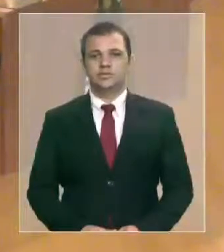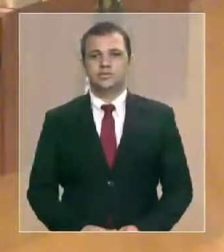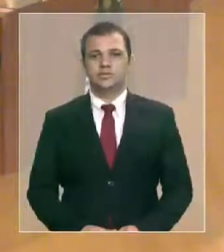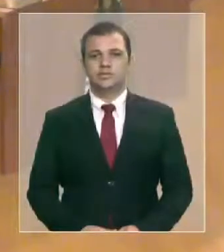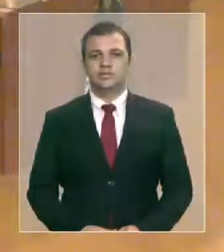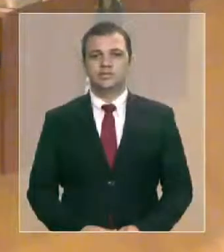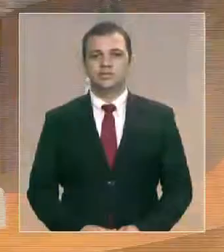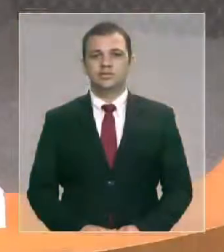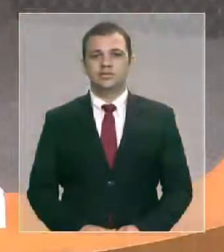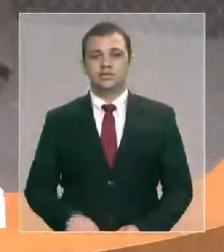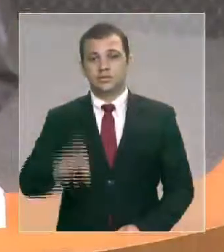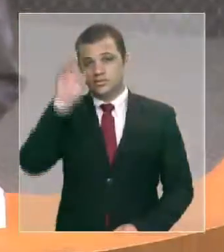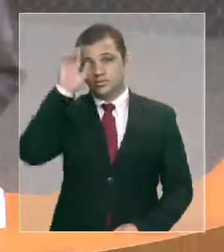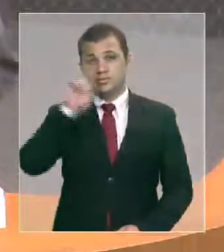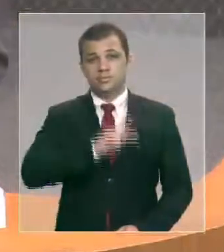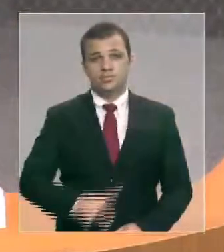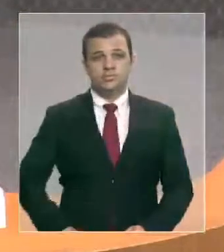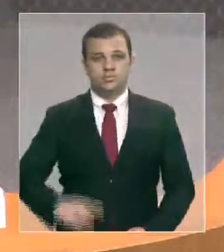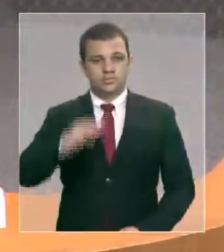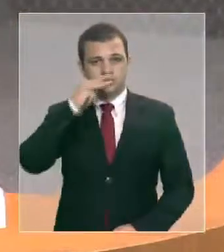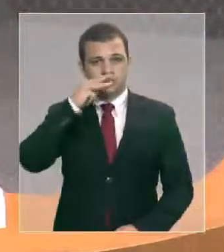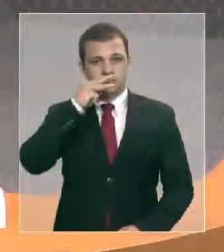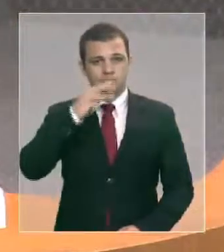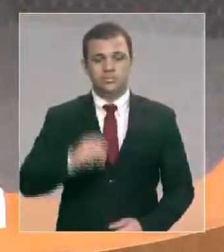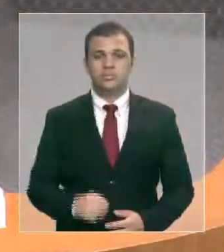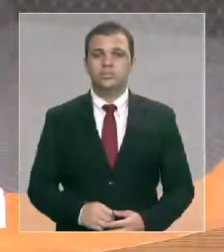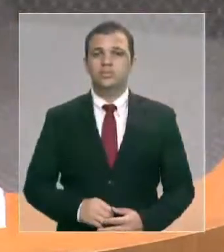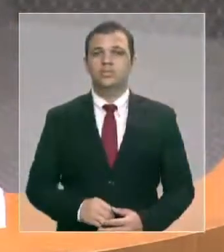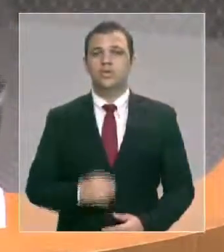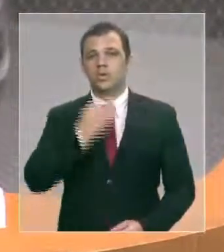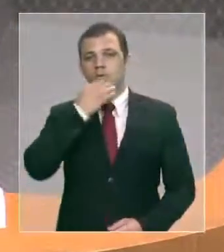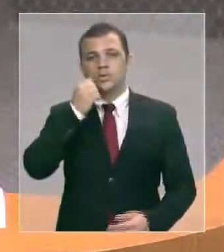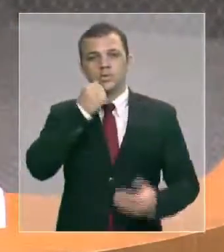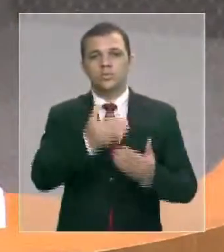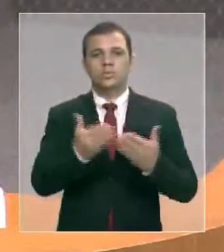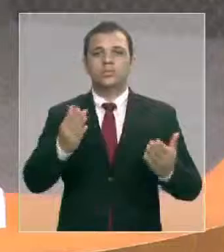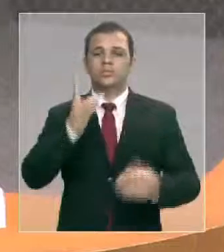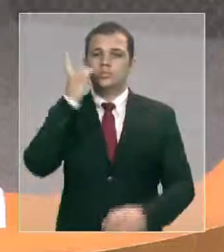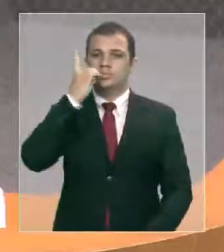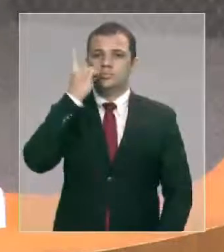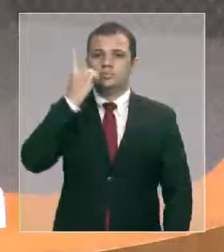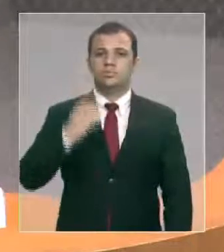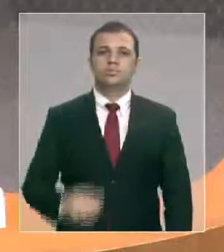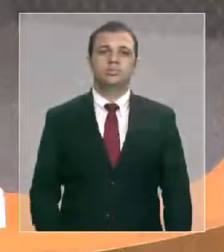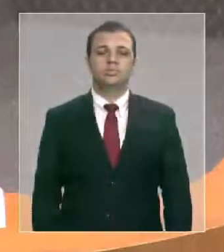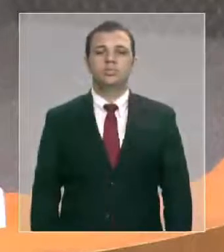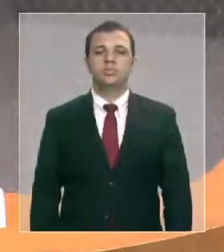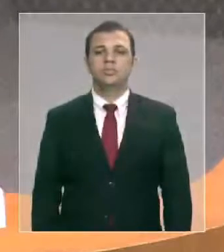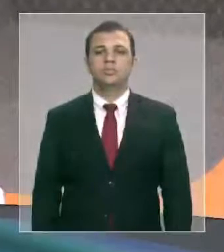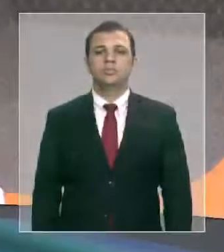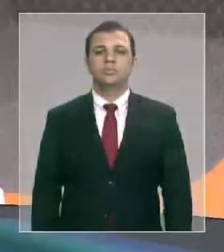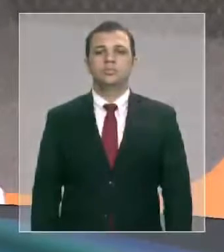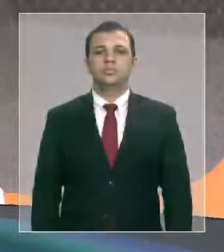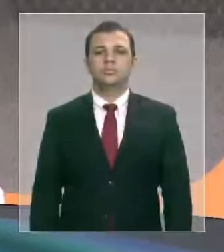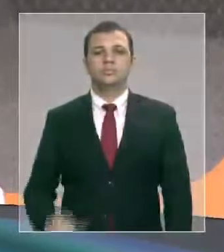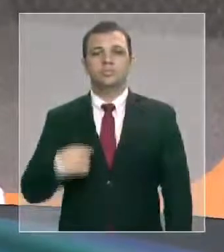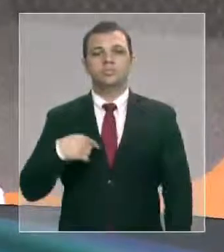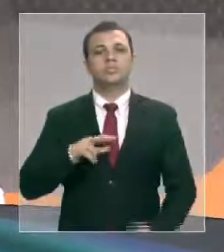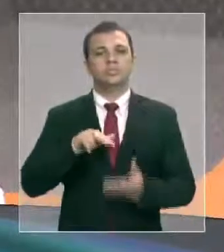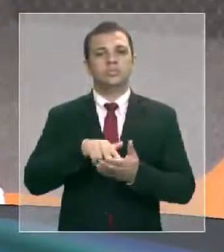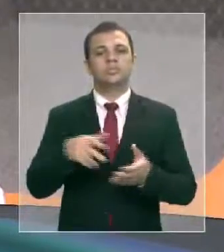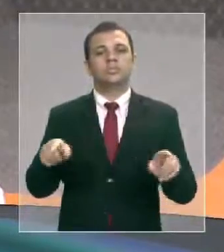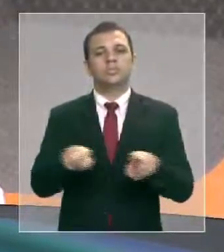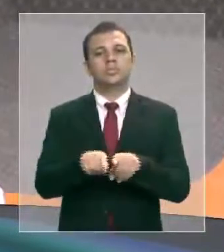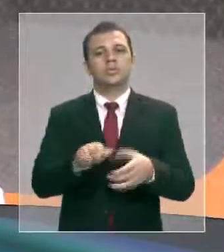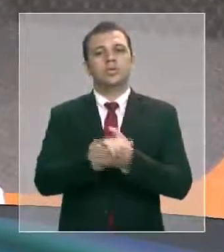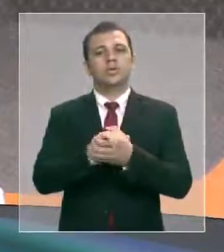Excelentíssimo senhor presidente Humberto Coutinho, excelentíssimos senhores e senhoras deputados, e aqui cumprimentando a todos